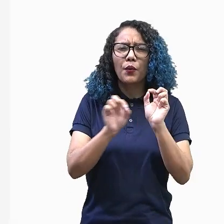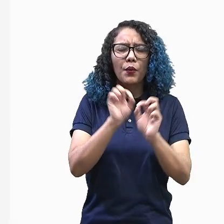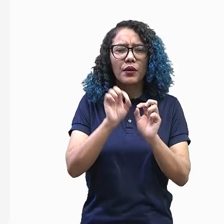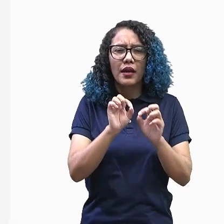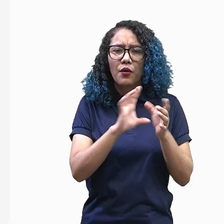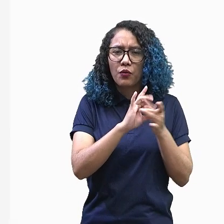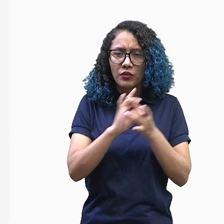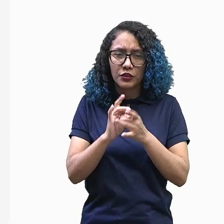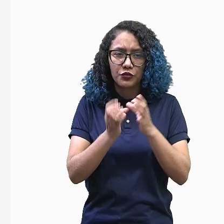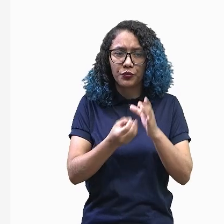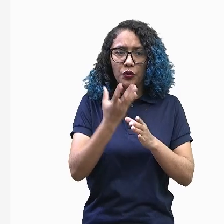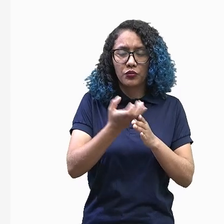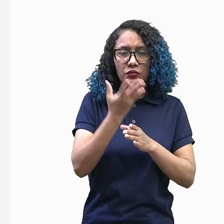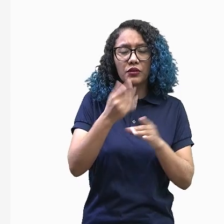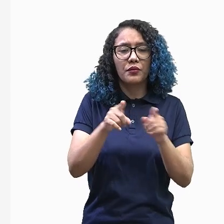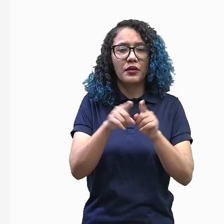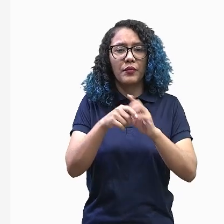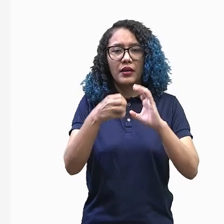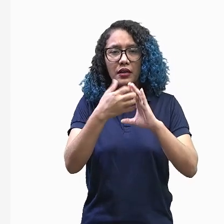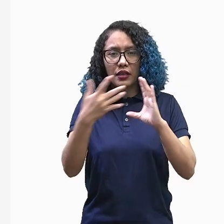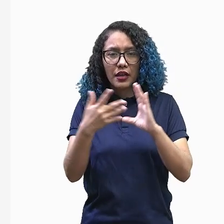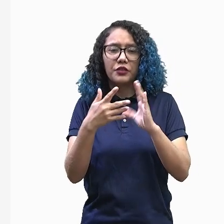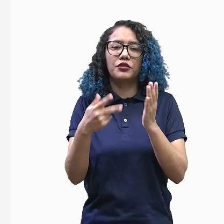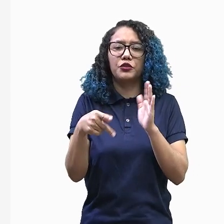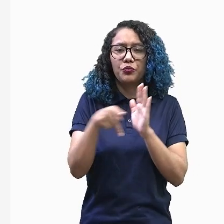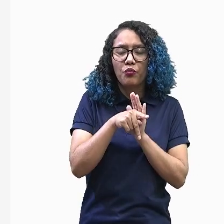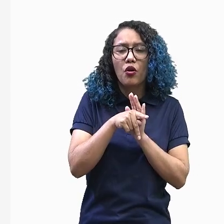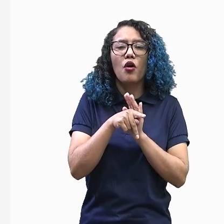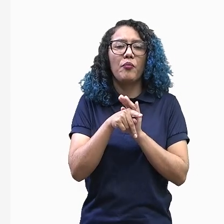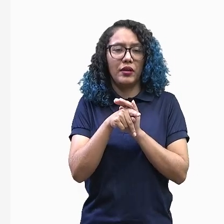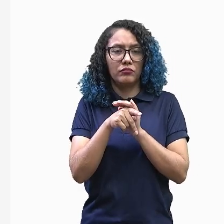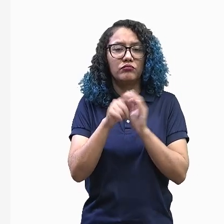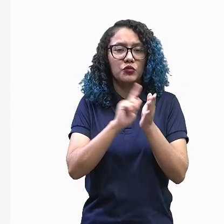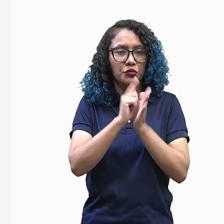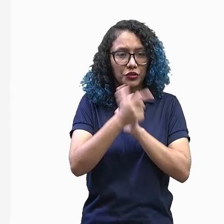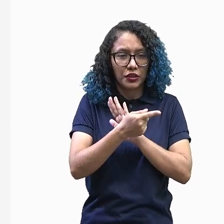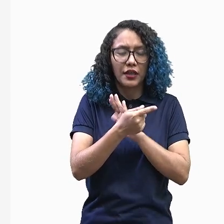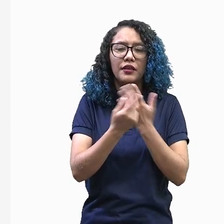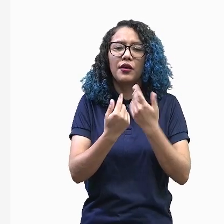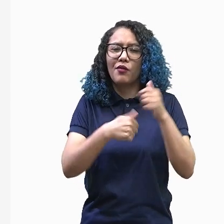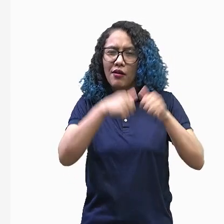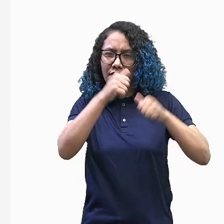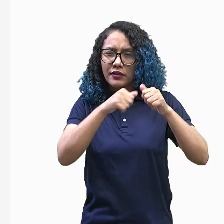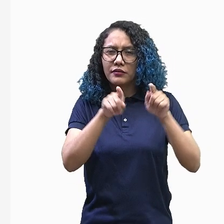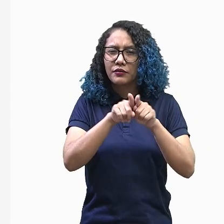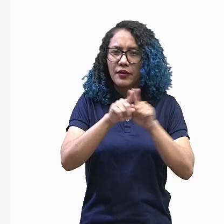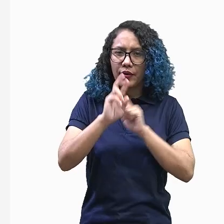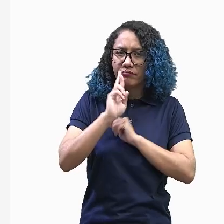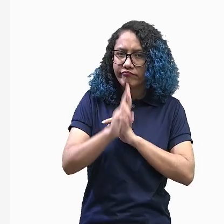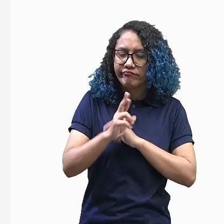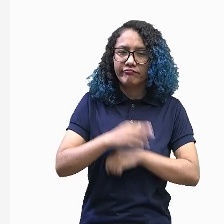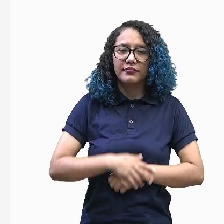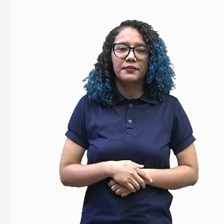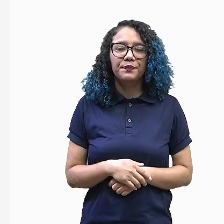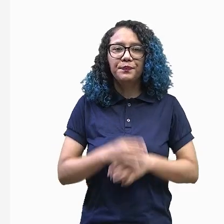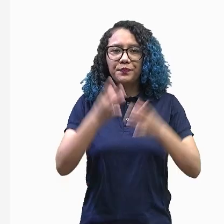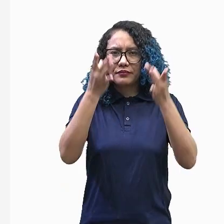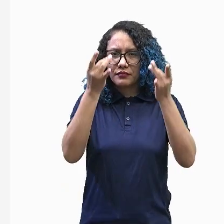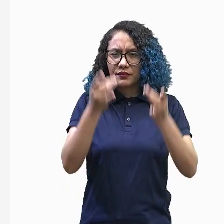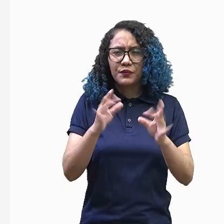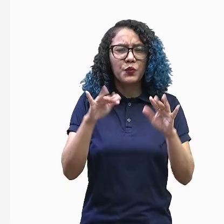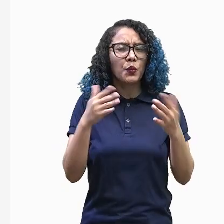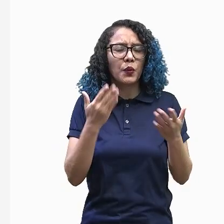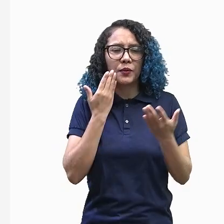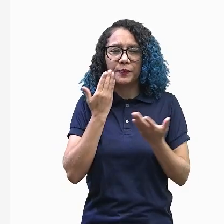produção e características composicionais e estilísticas dos gêneros, apreciação e réplica.